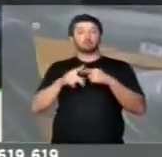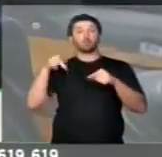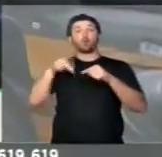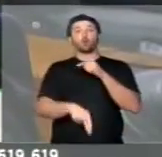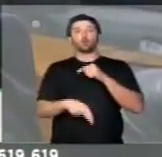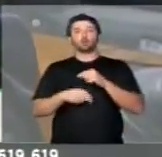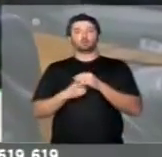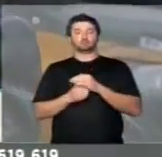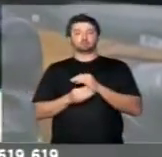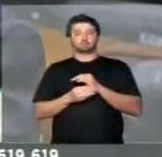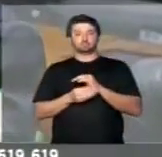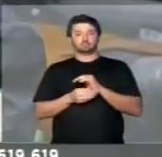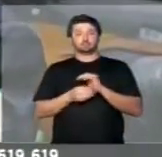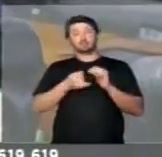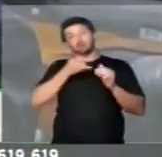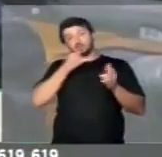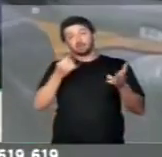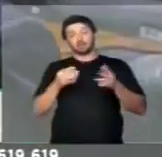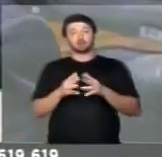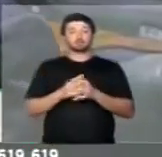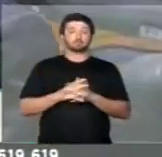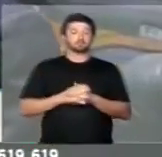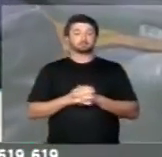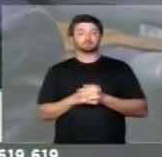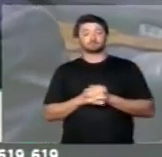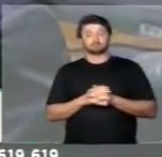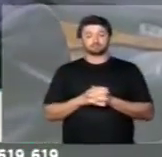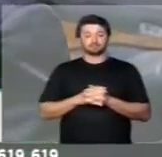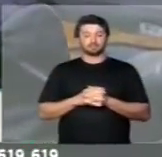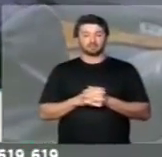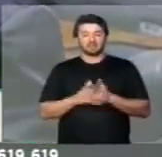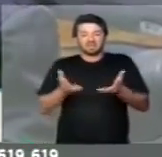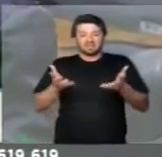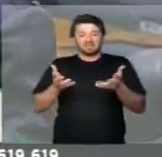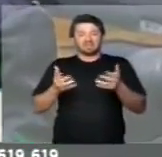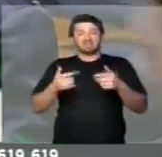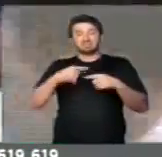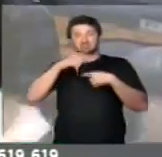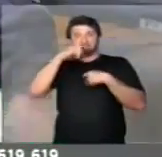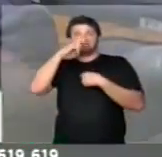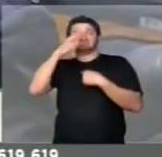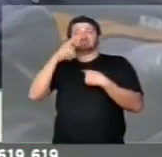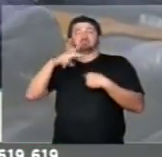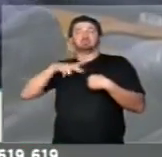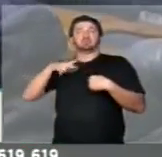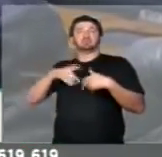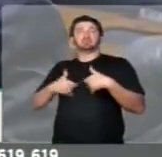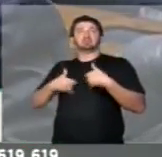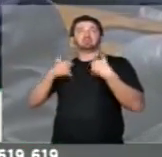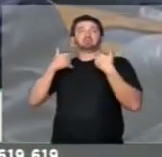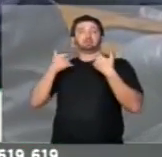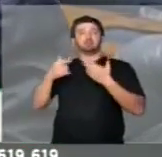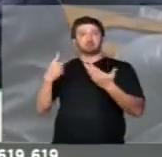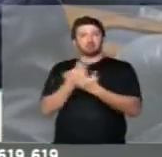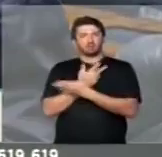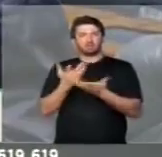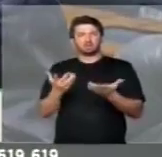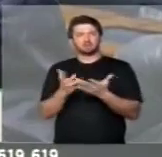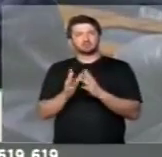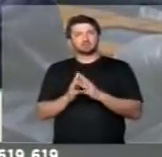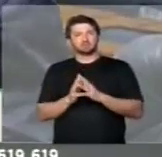cortes e queria lamentar profundamente esse tipo de vaidades pessoais que está acontecendo com